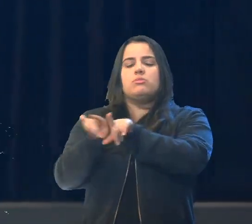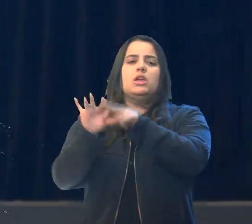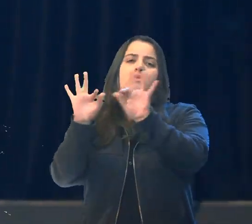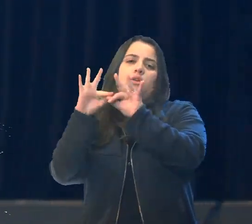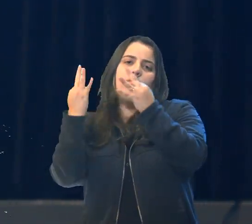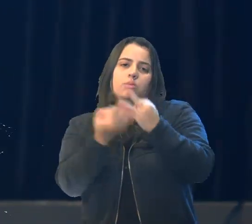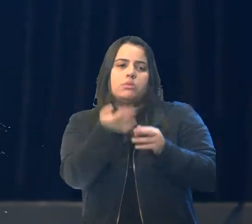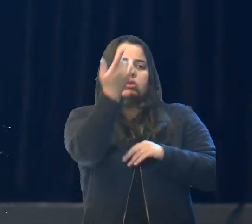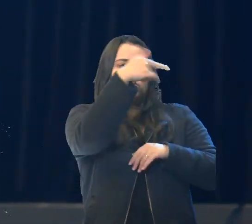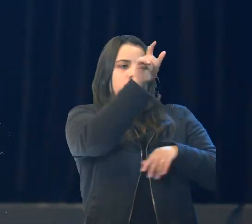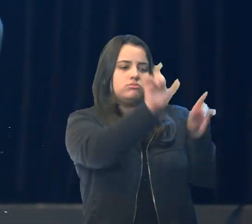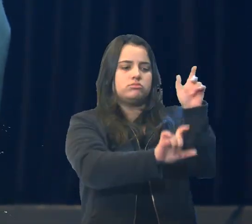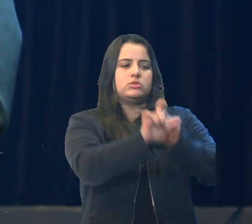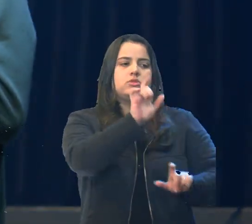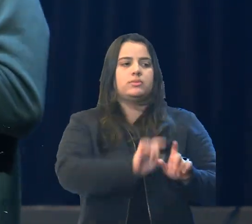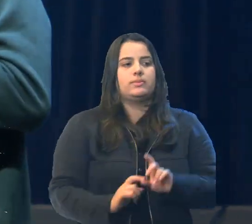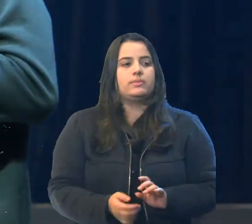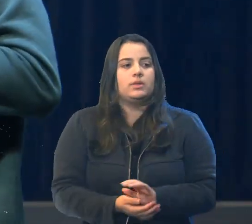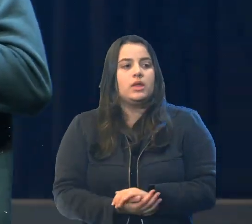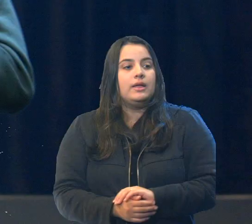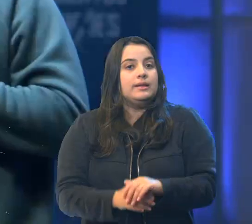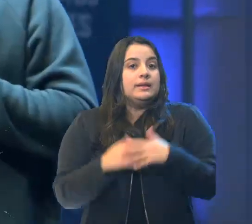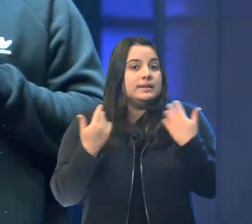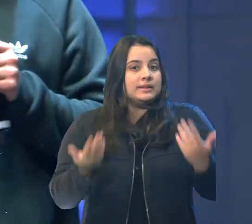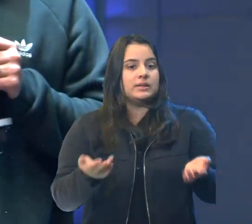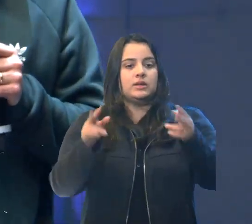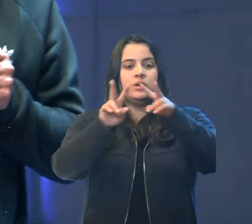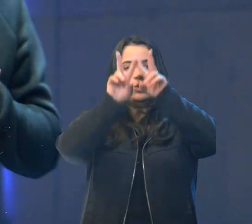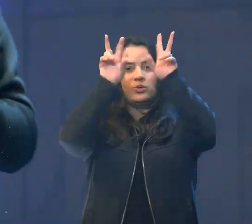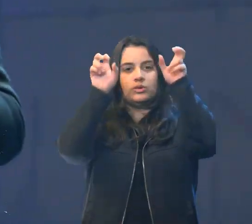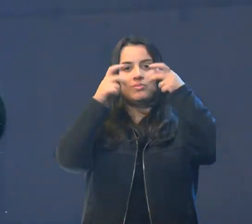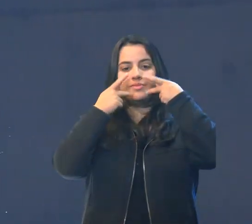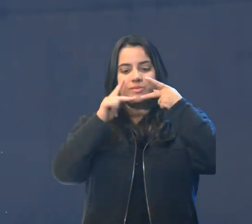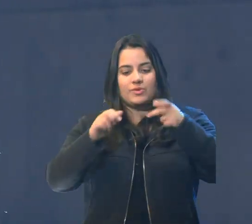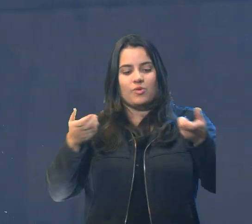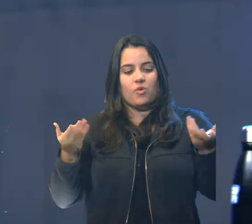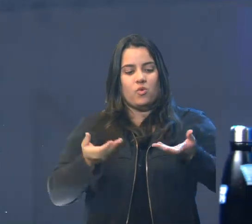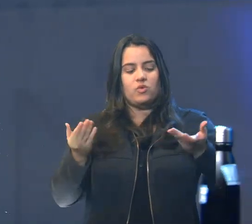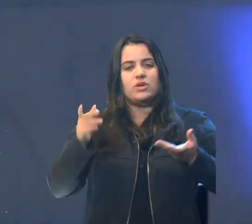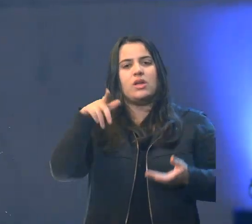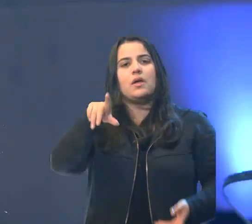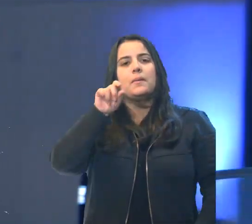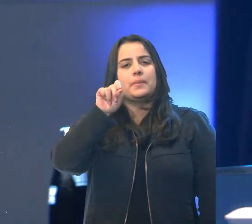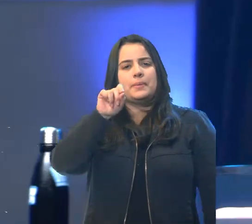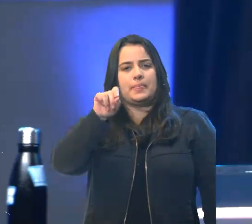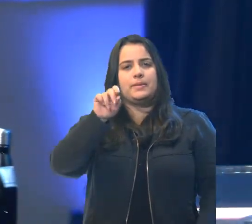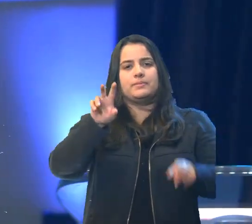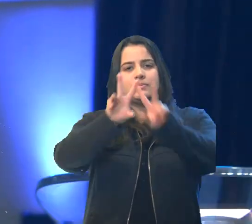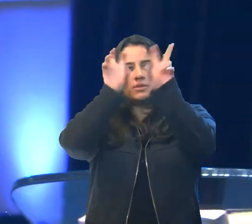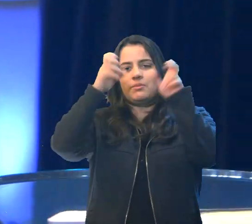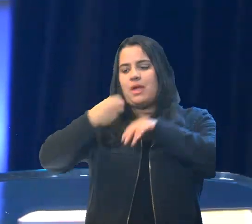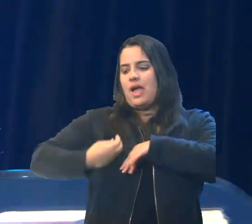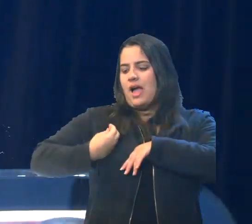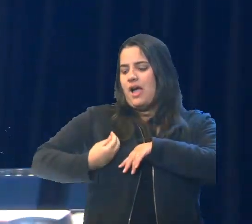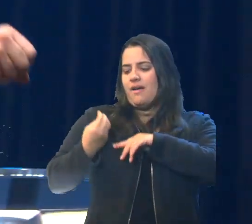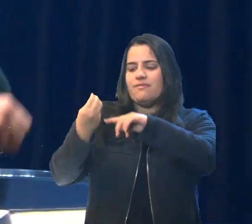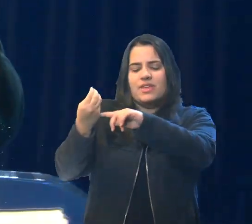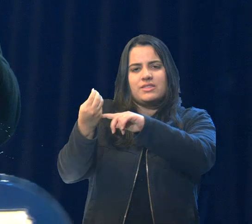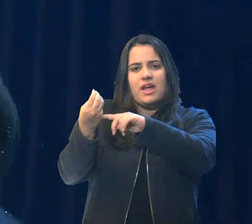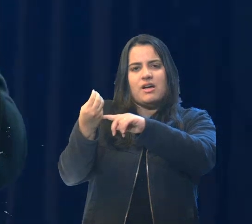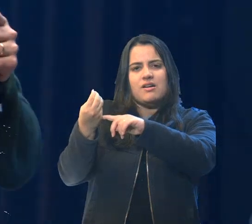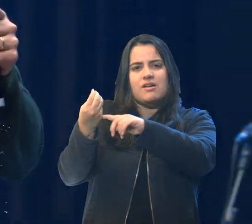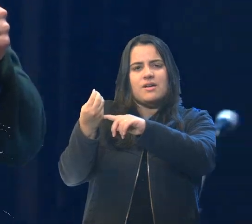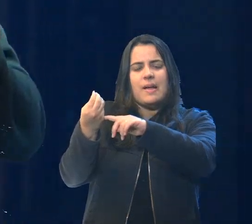outras pessoas ao nosso redor. E o título dessa mensagem é A Vida no X1. Repete comigo, a